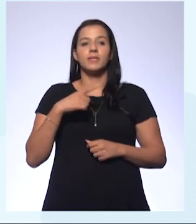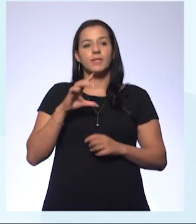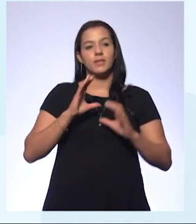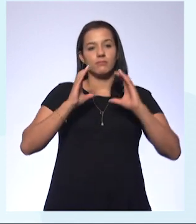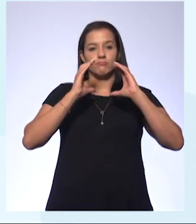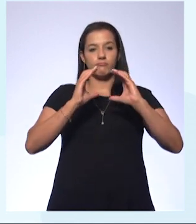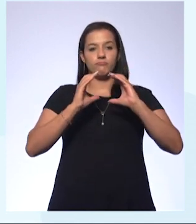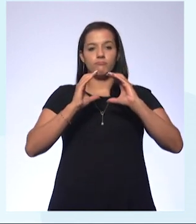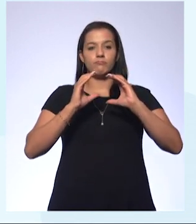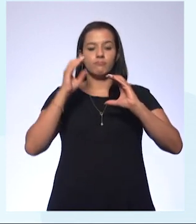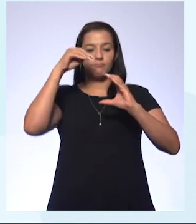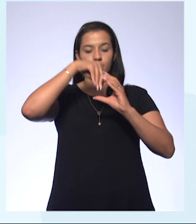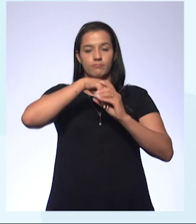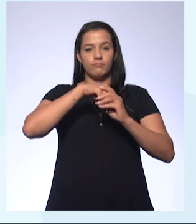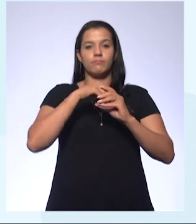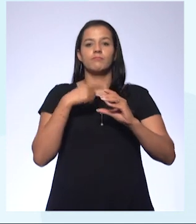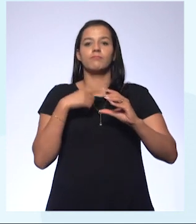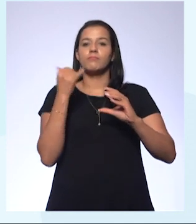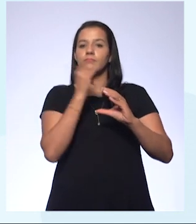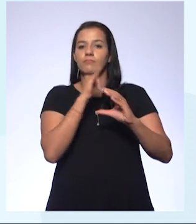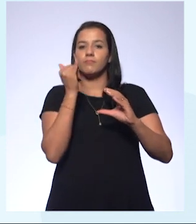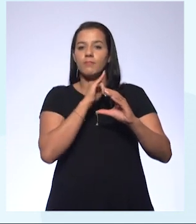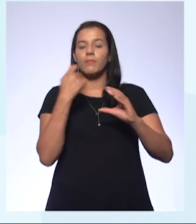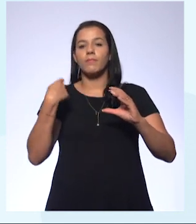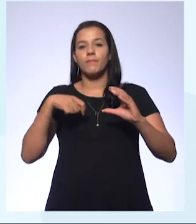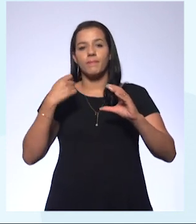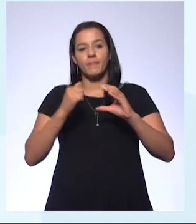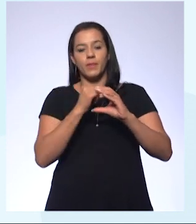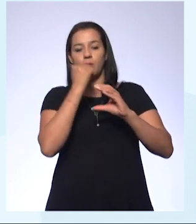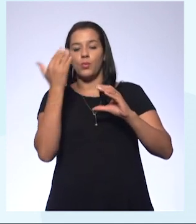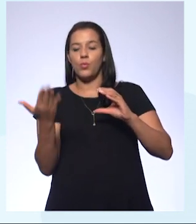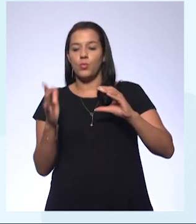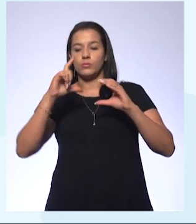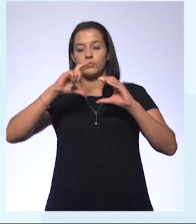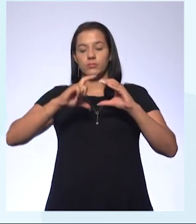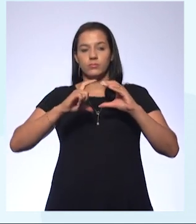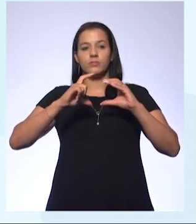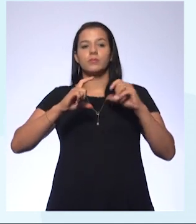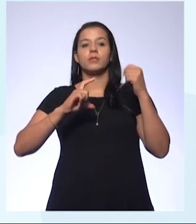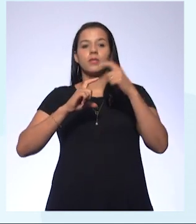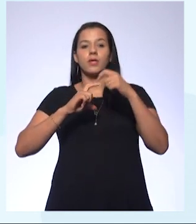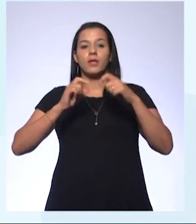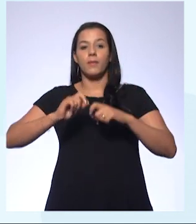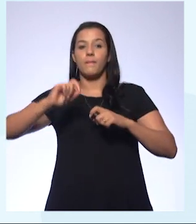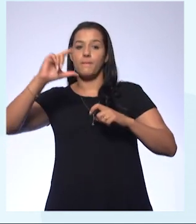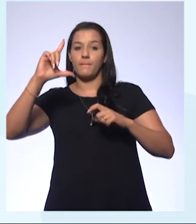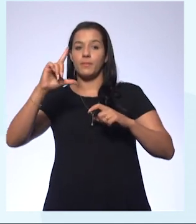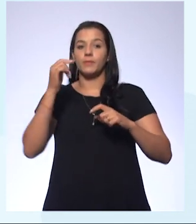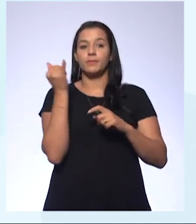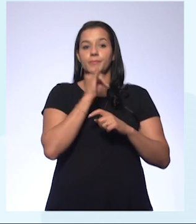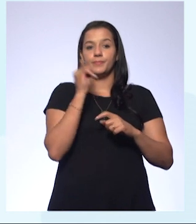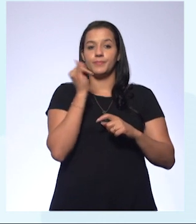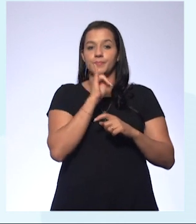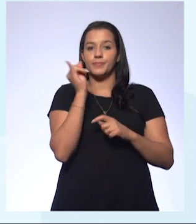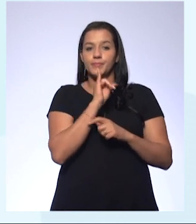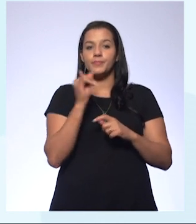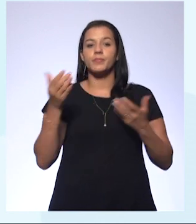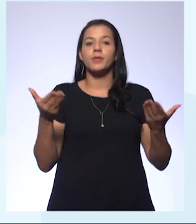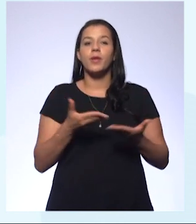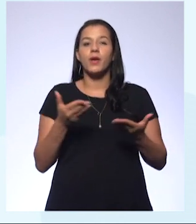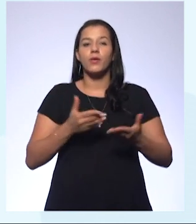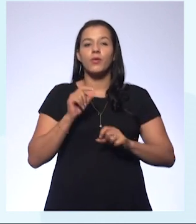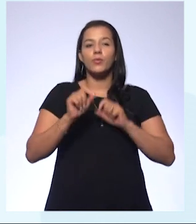Para ele passar para uma outra camada, ele precisa fazer o quê? Receber uma quantidade de energia. Só que ele recebendo essa quantidade de